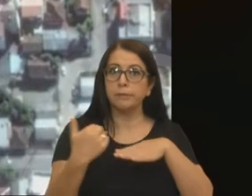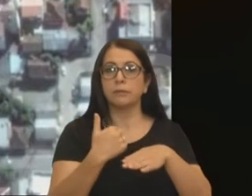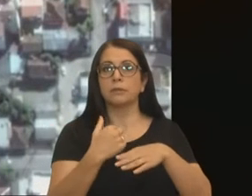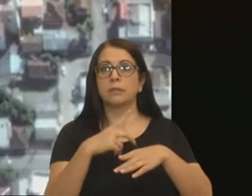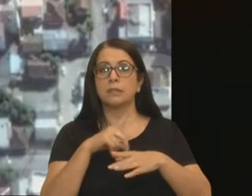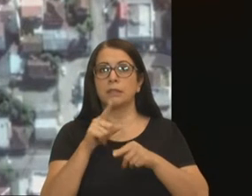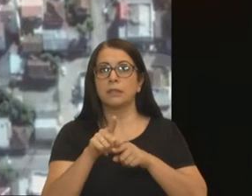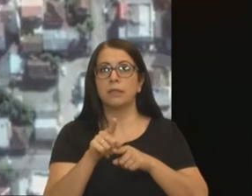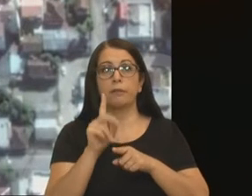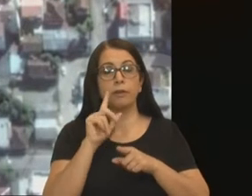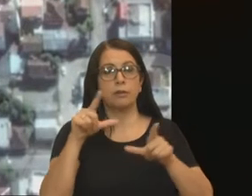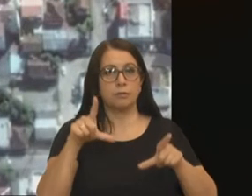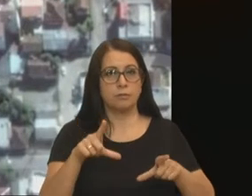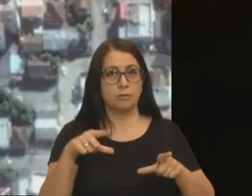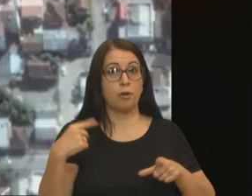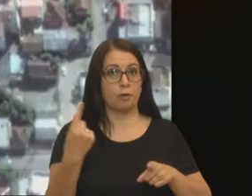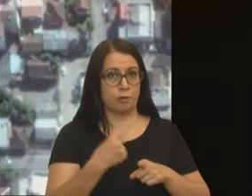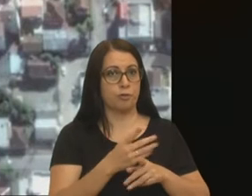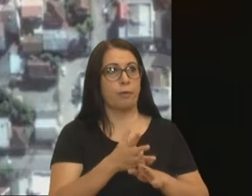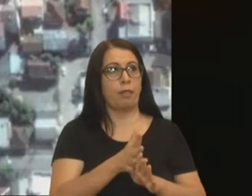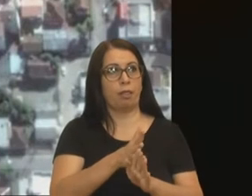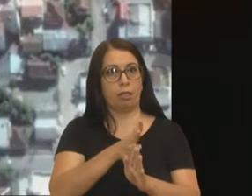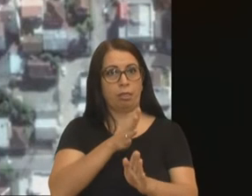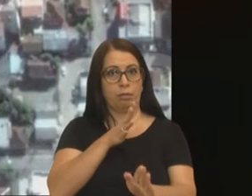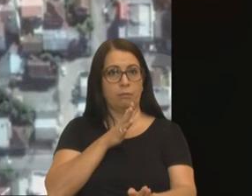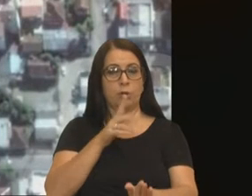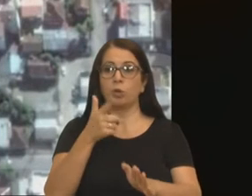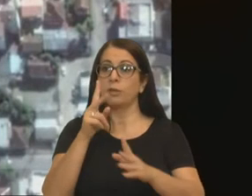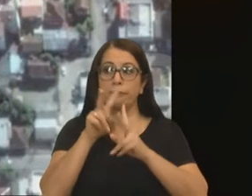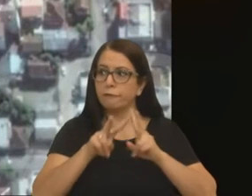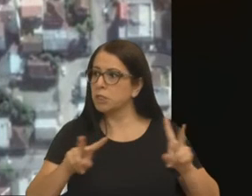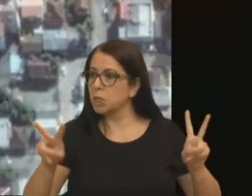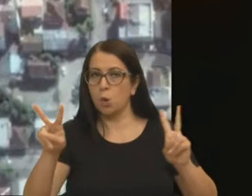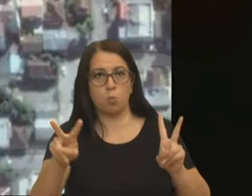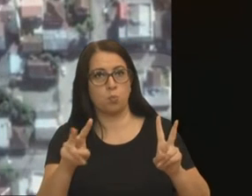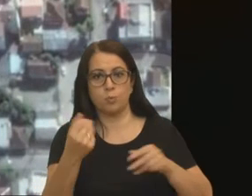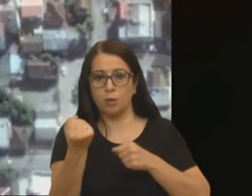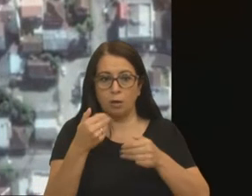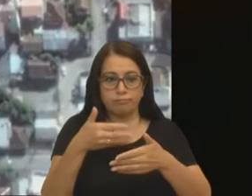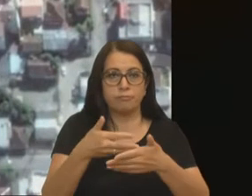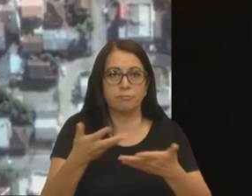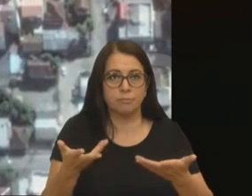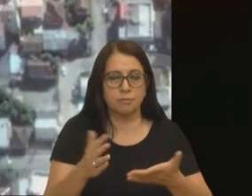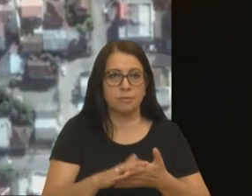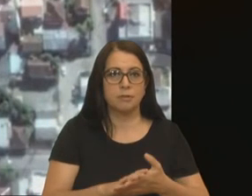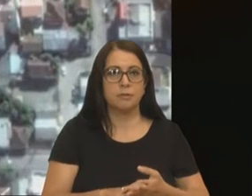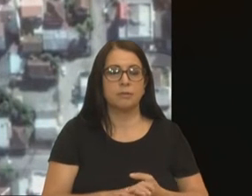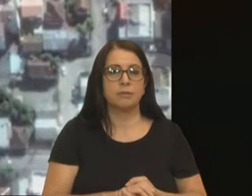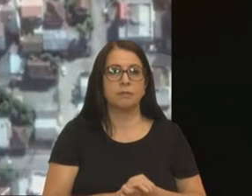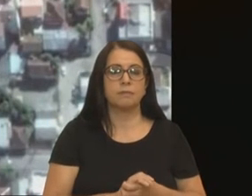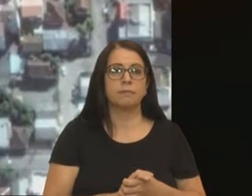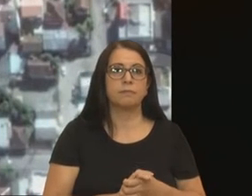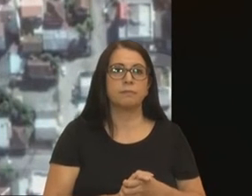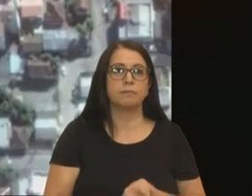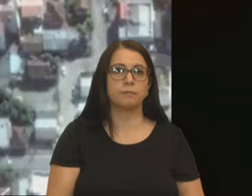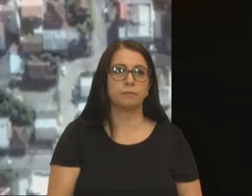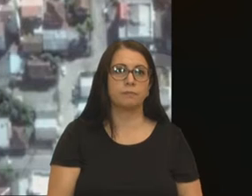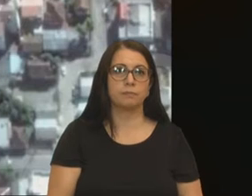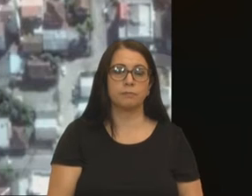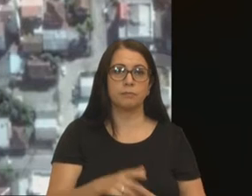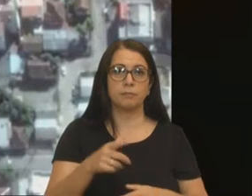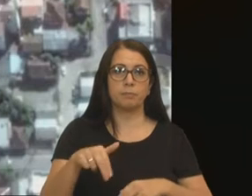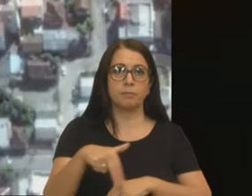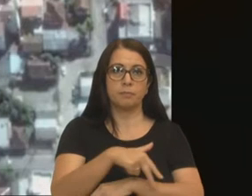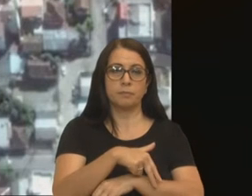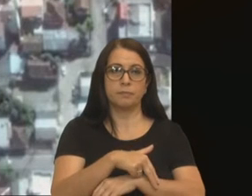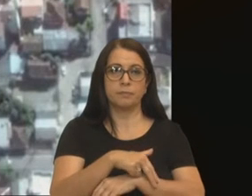que contar com a sorte, porque não tem visão, quando tu vê os carros estão em cima, e, inclusive para pedestre,